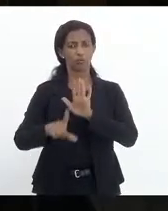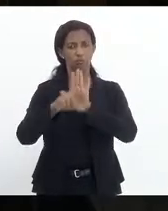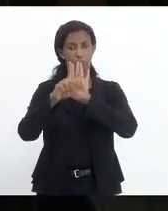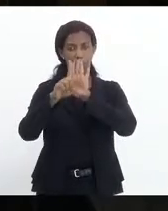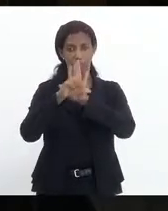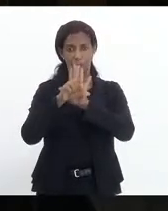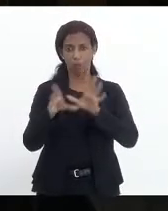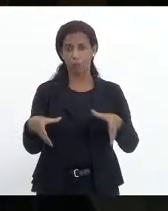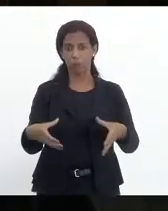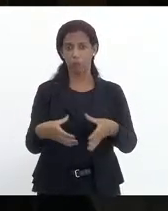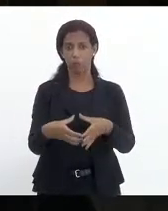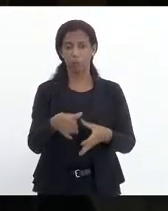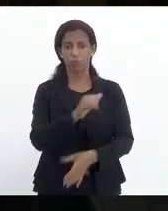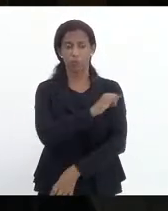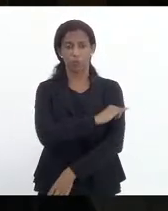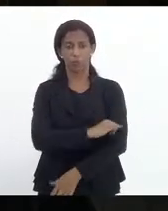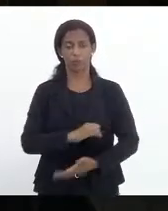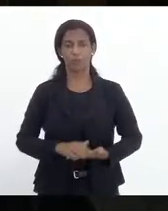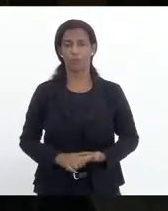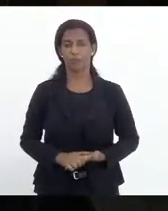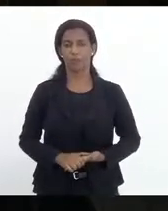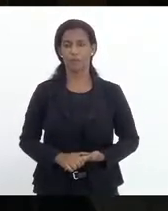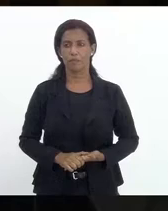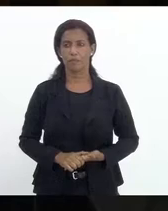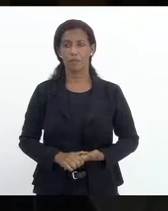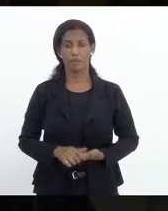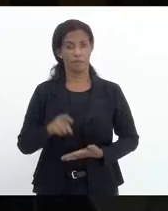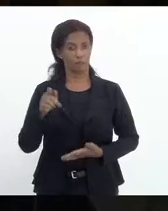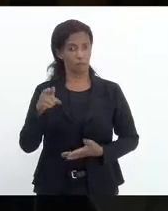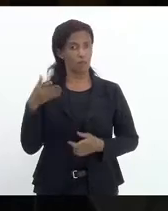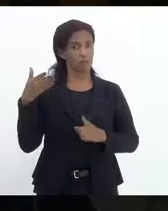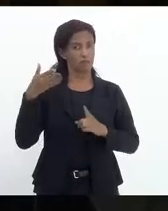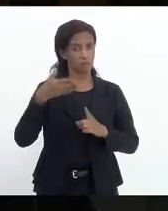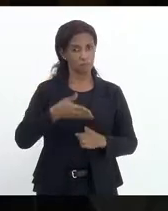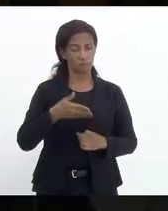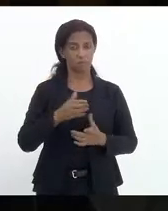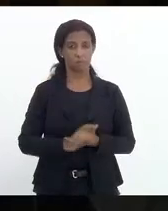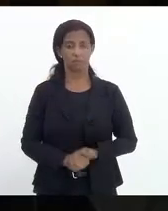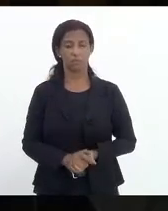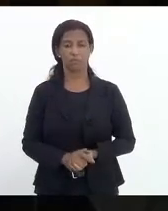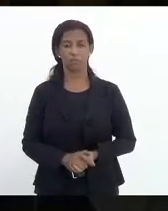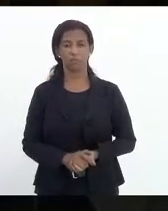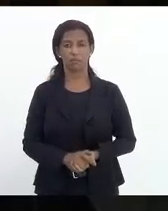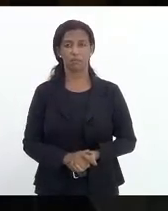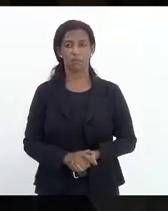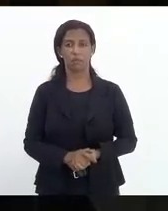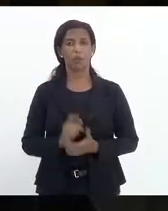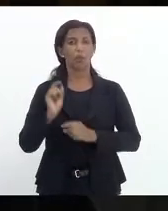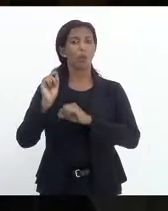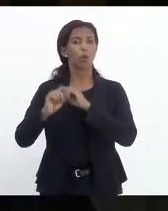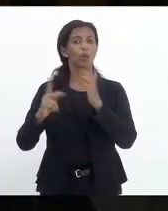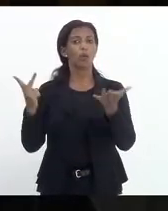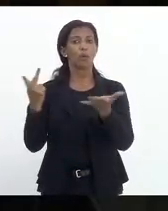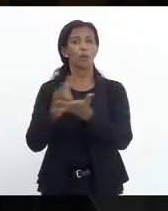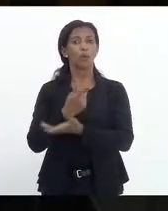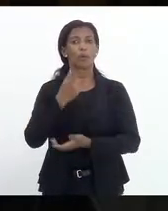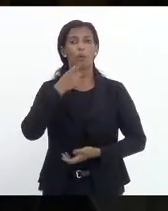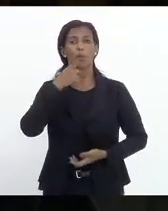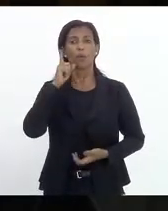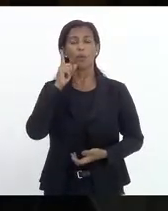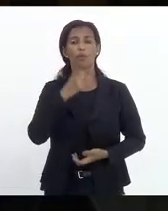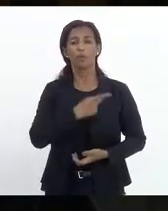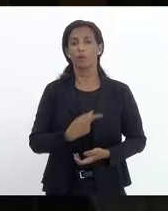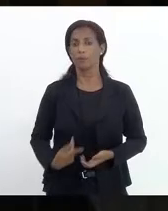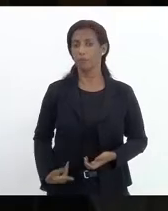do Rio e ela tá se referindo a intervenção que ontem fez aqui o